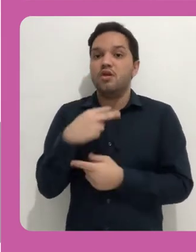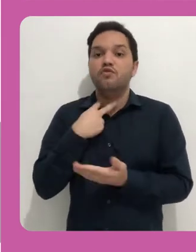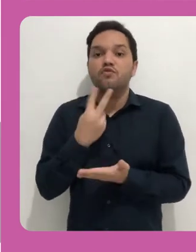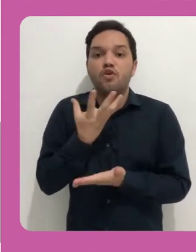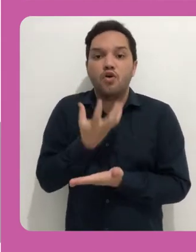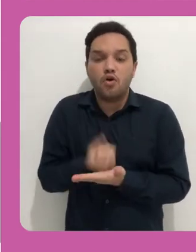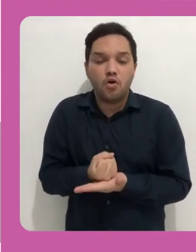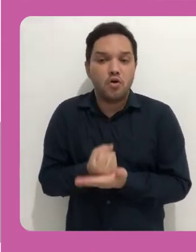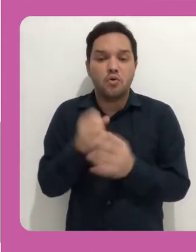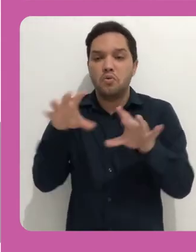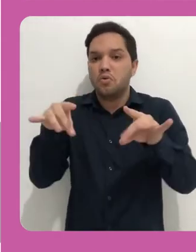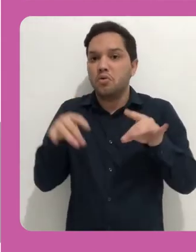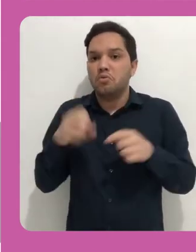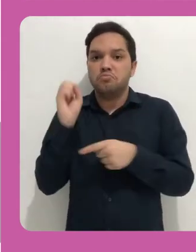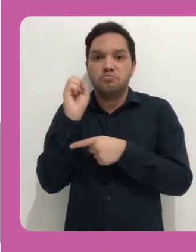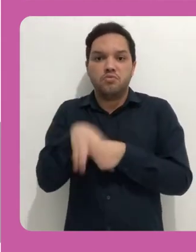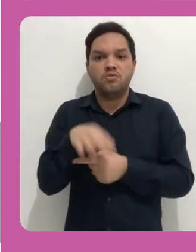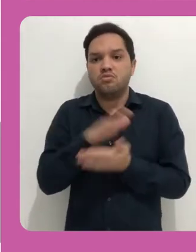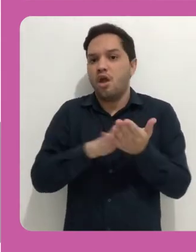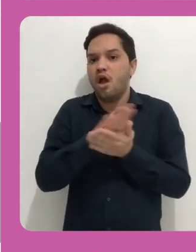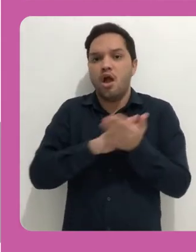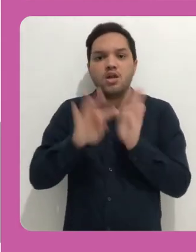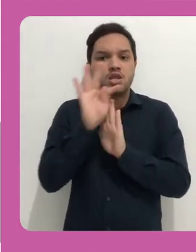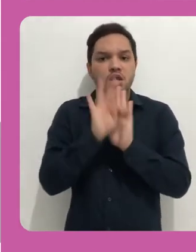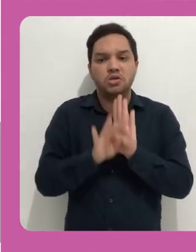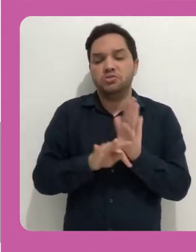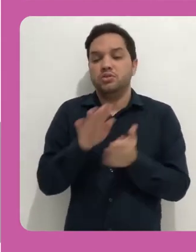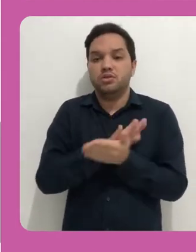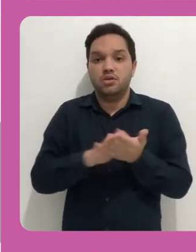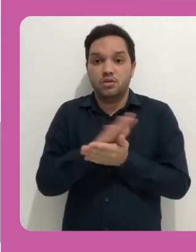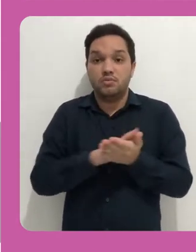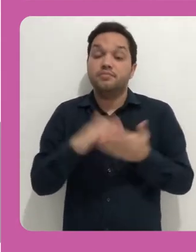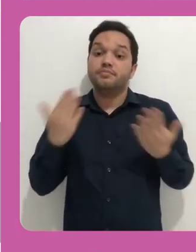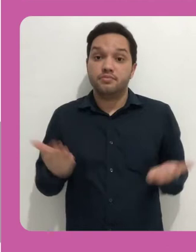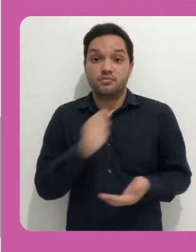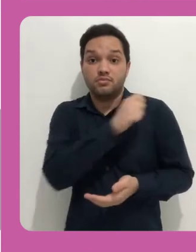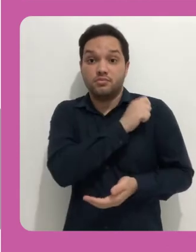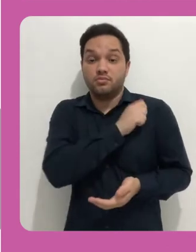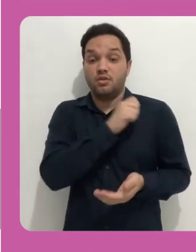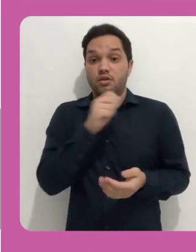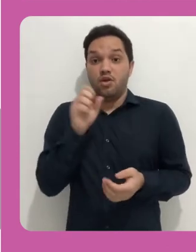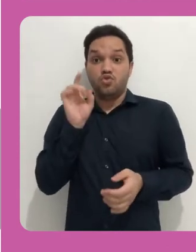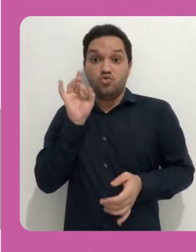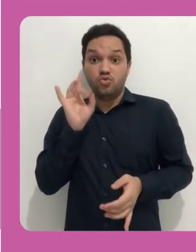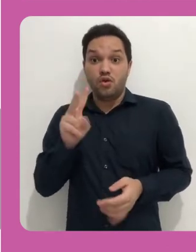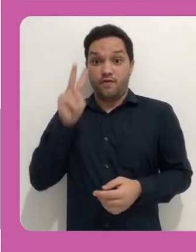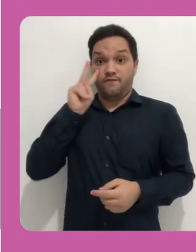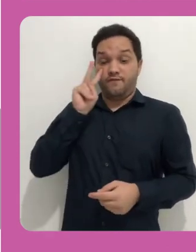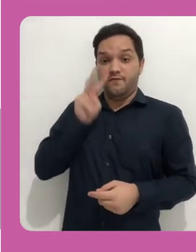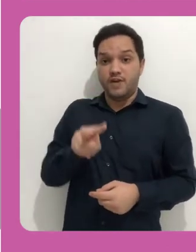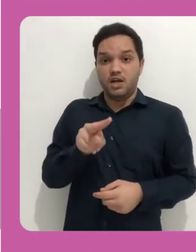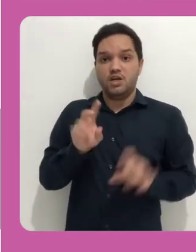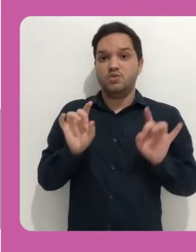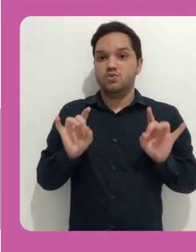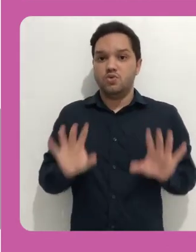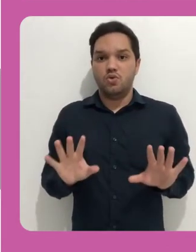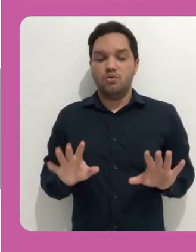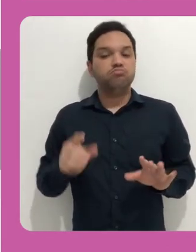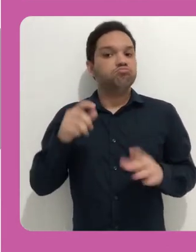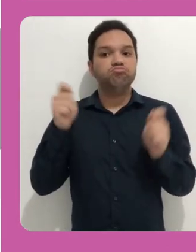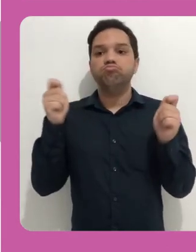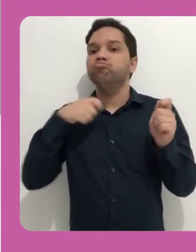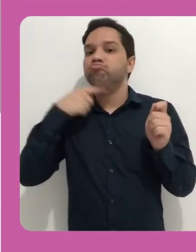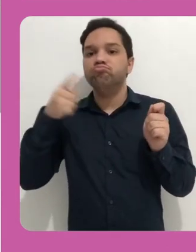isso faz com que o aluno só visualize a tarefa e não consiga enviar nada. Ok? Vou colocar aqui 10